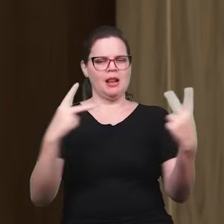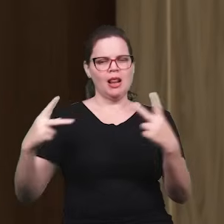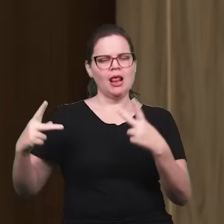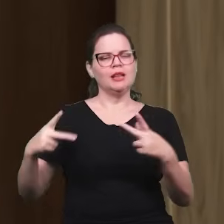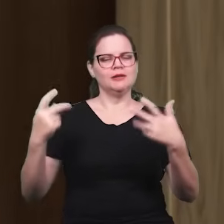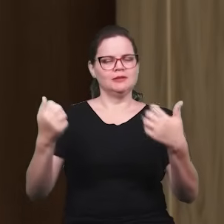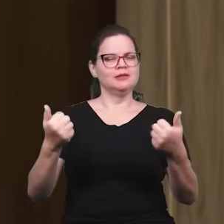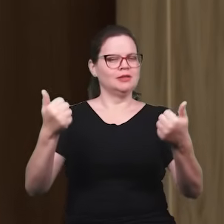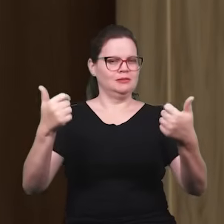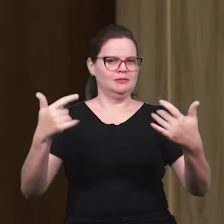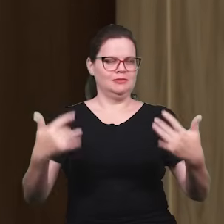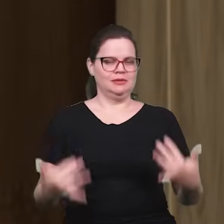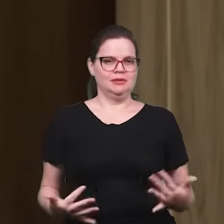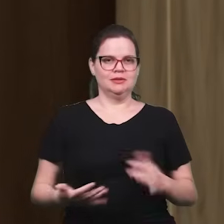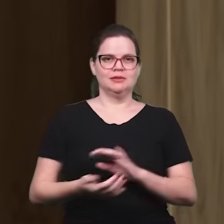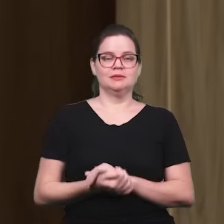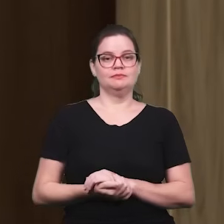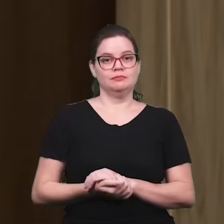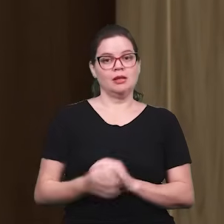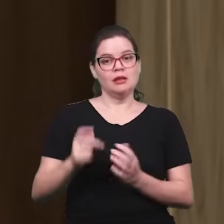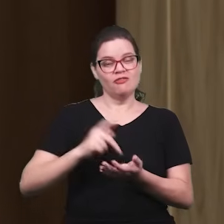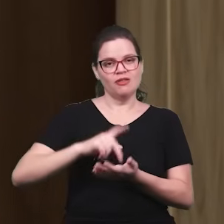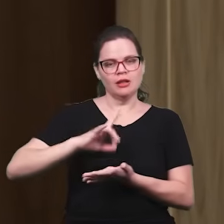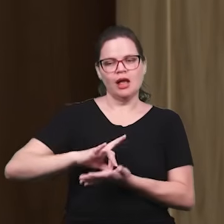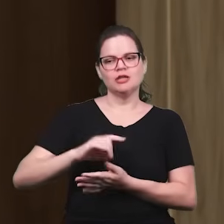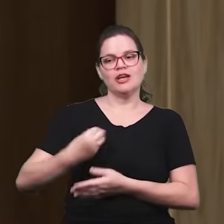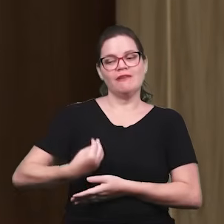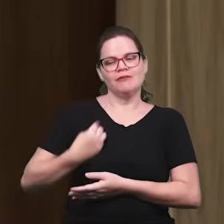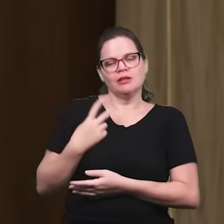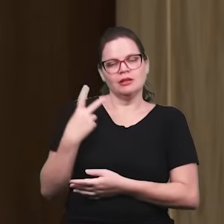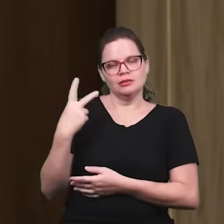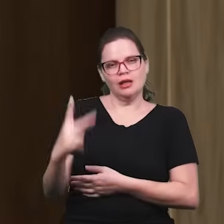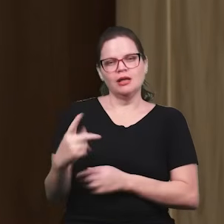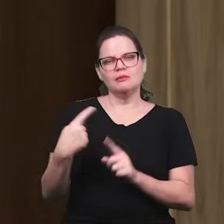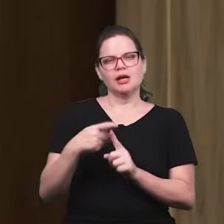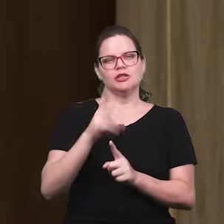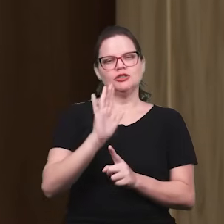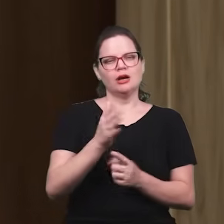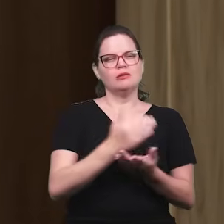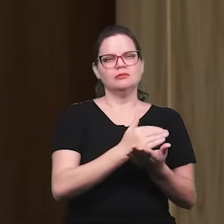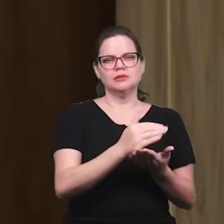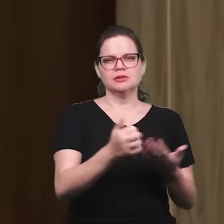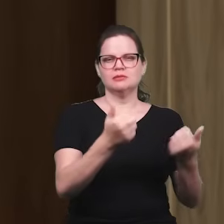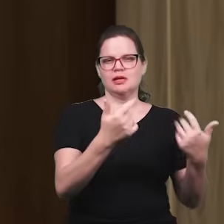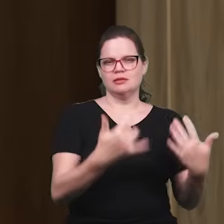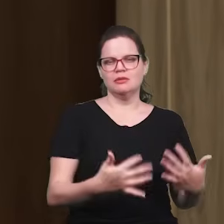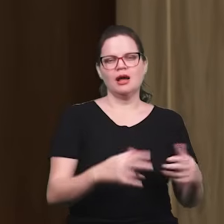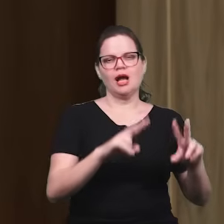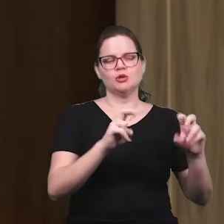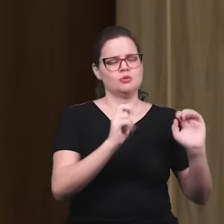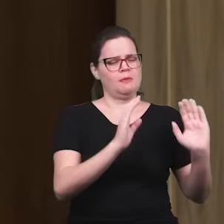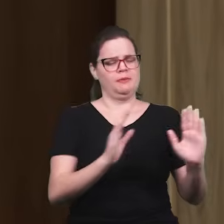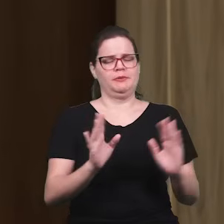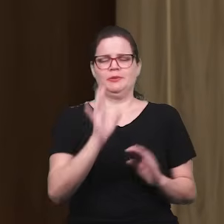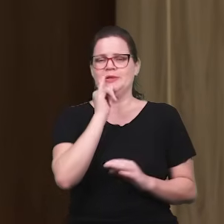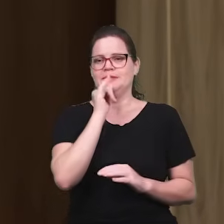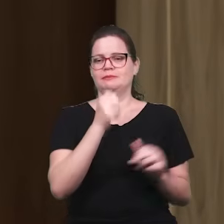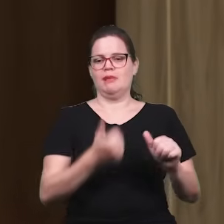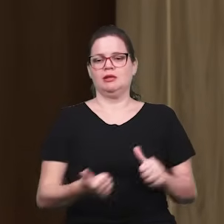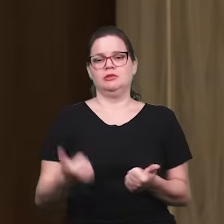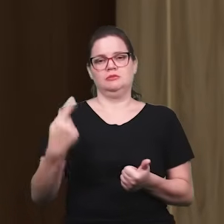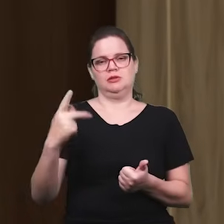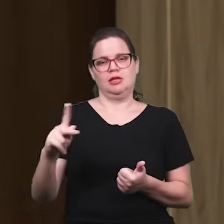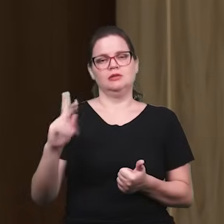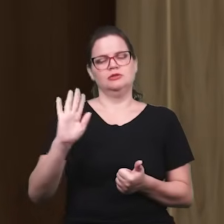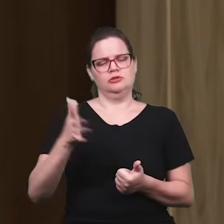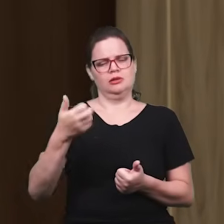Estamos indo em uma sequência, né? Já falamos do seu batismo, já